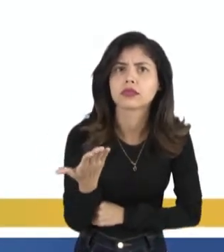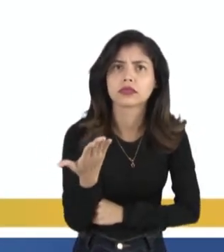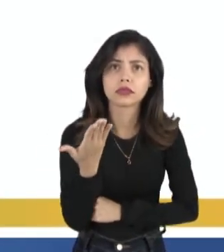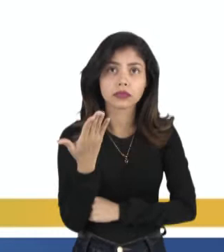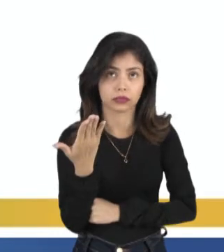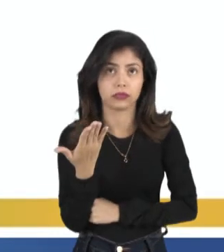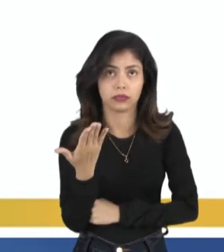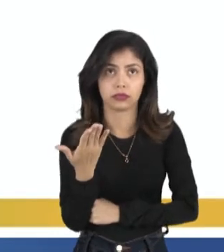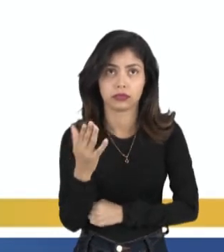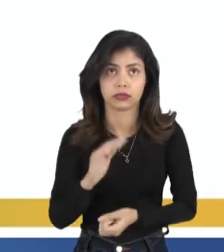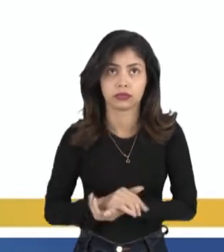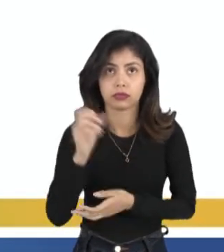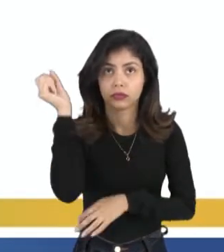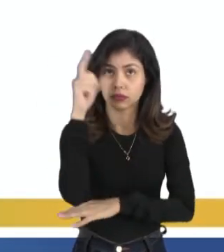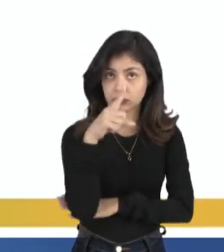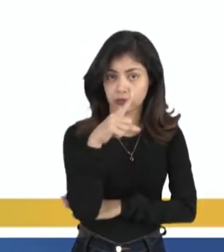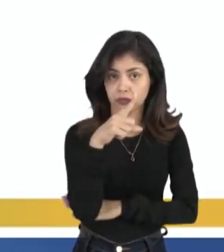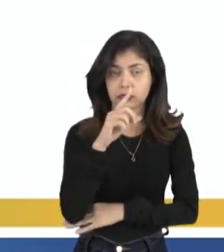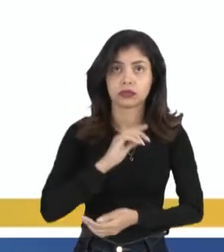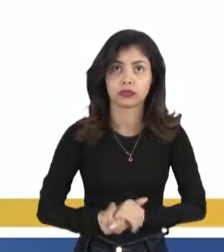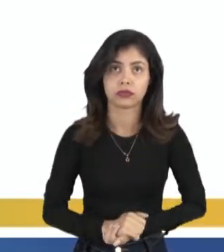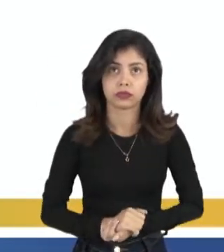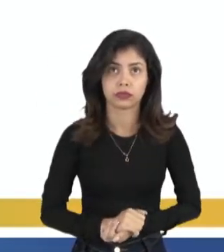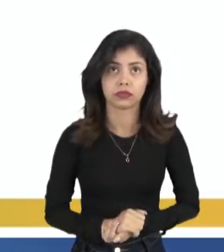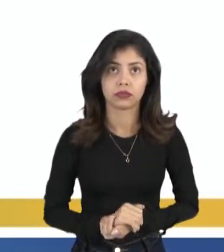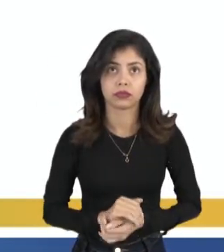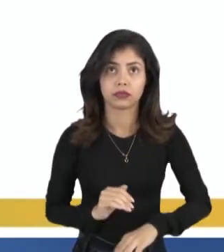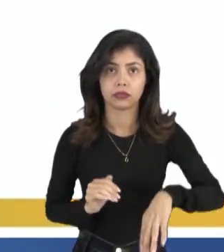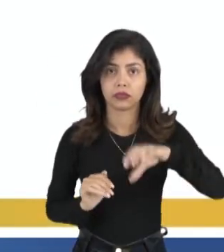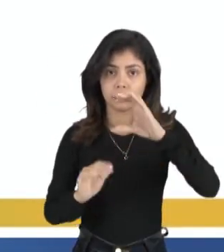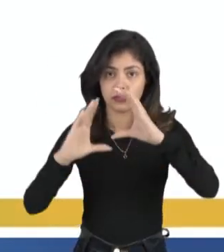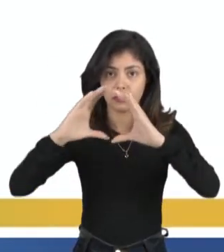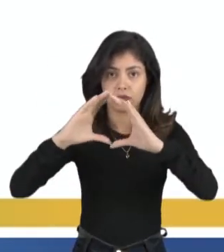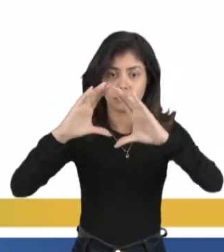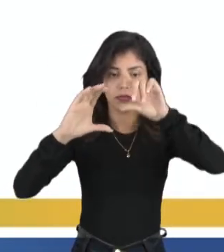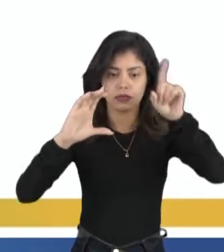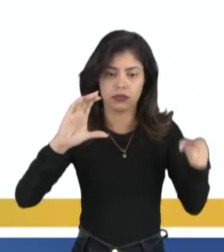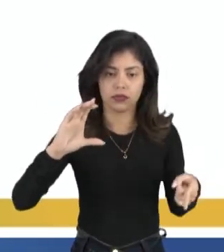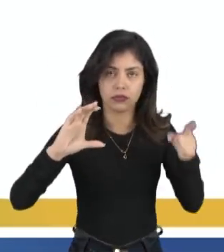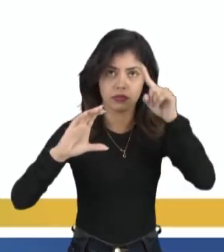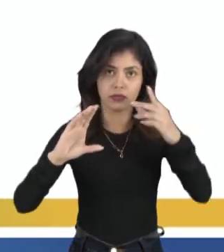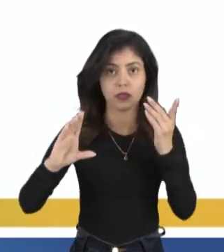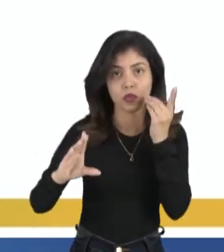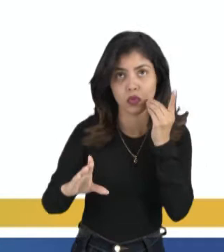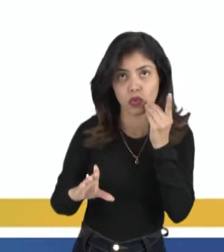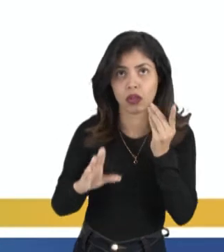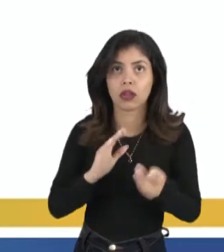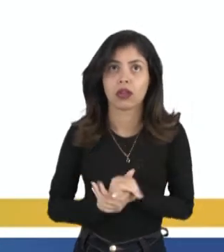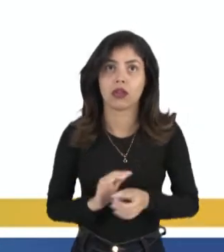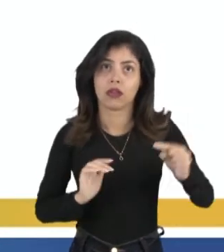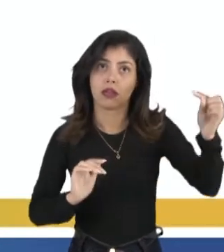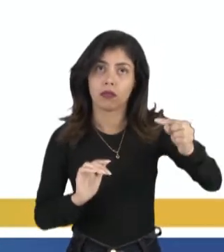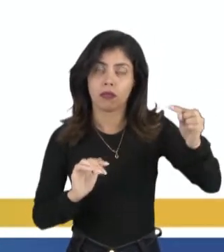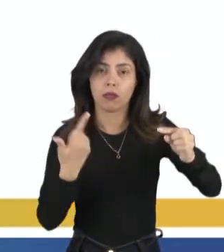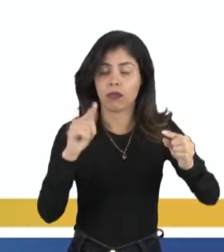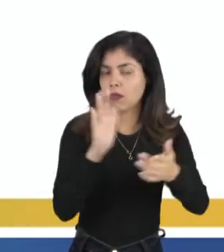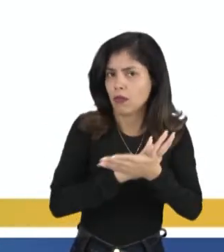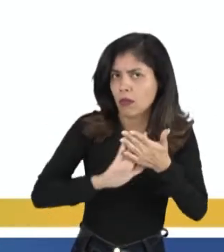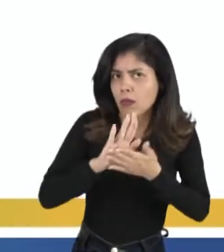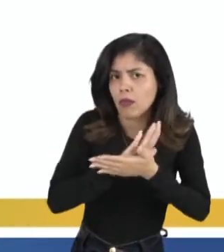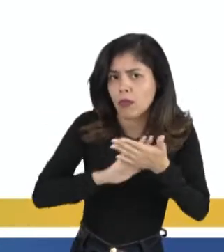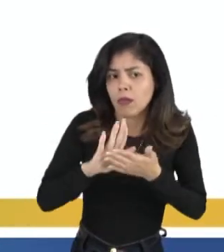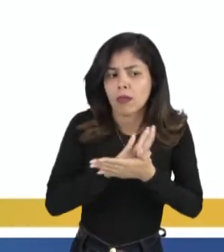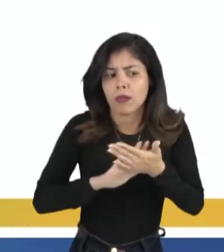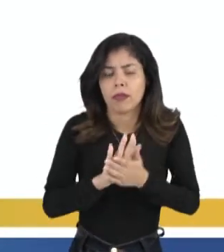passando aqui, pessoal? Nós temos o Sol. De um lado está iluminado porque está dia. Então nesse lado de cá não tem eclipse